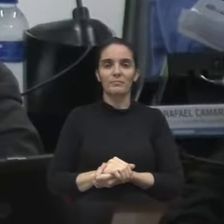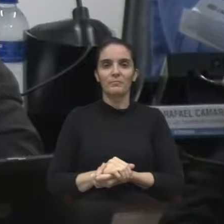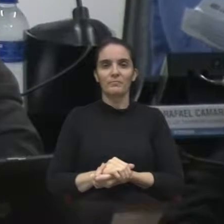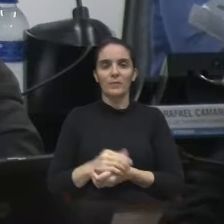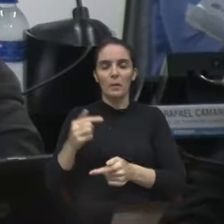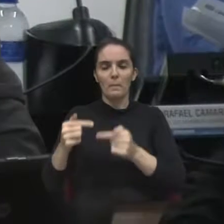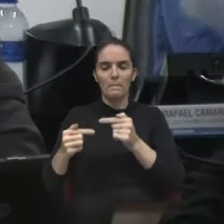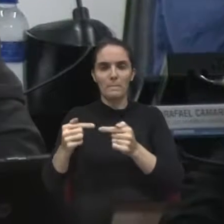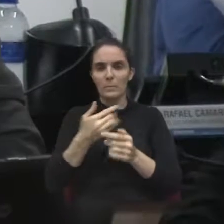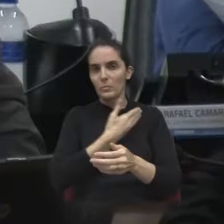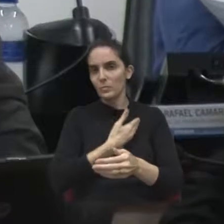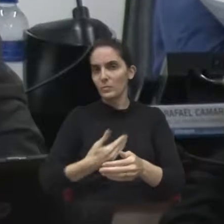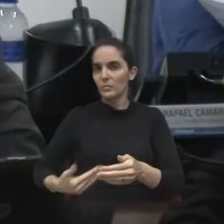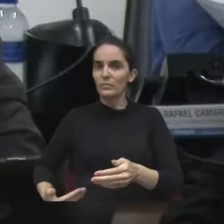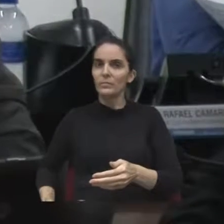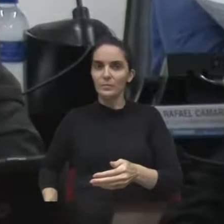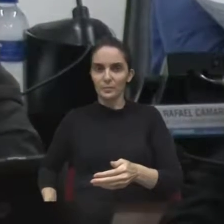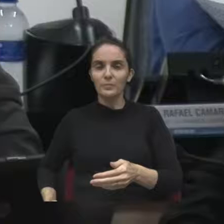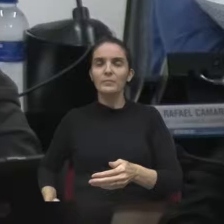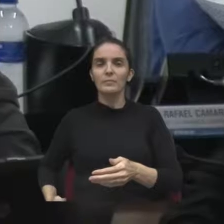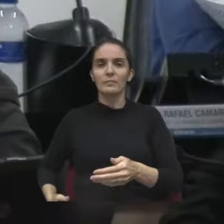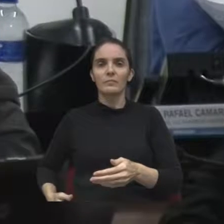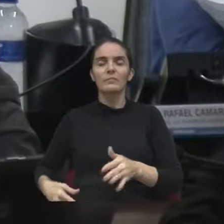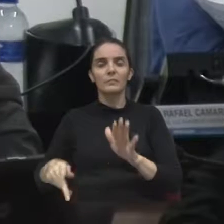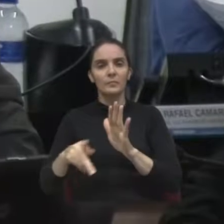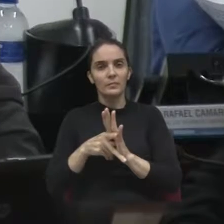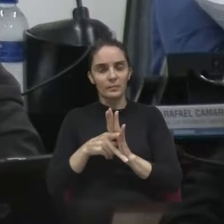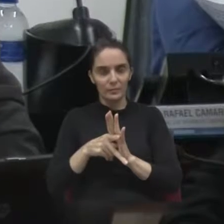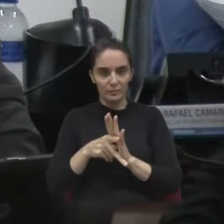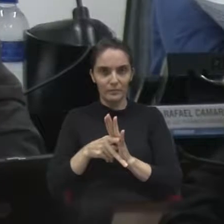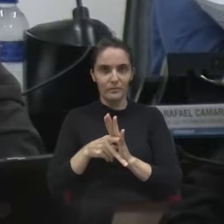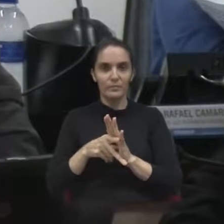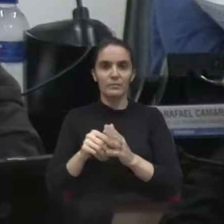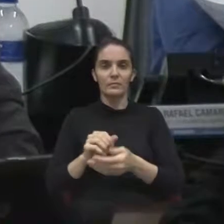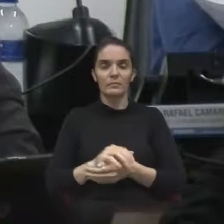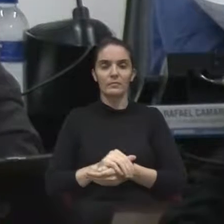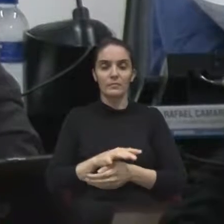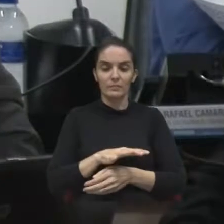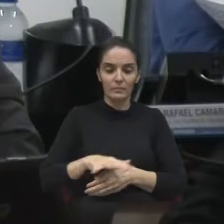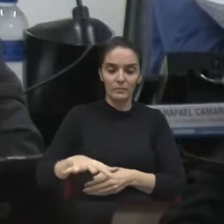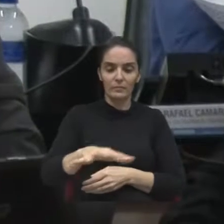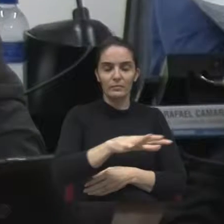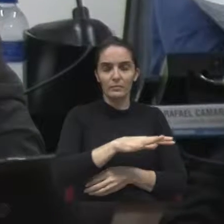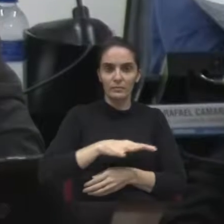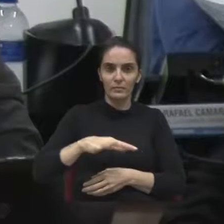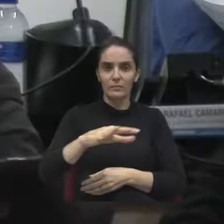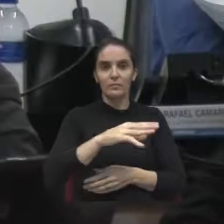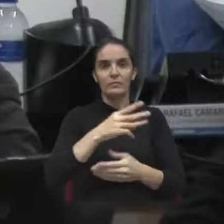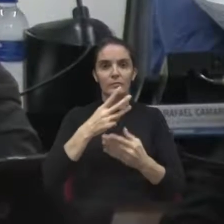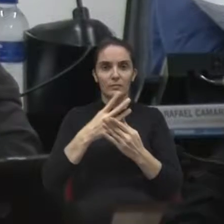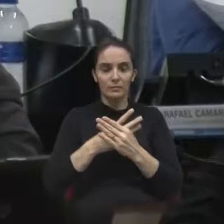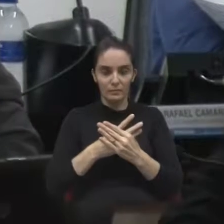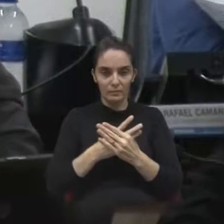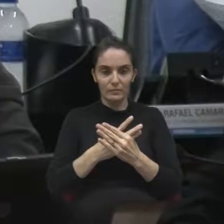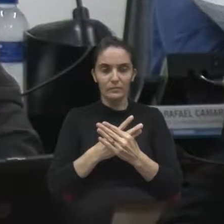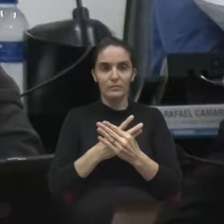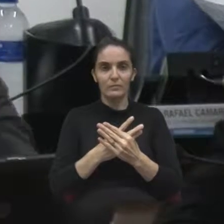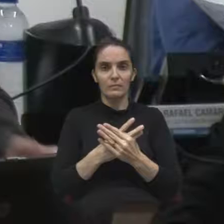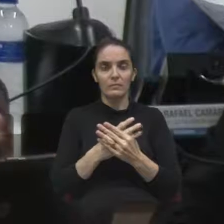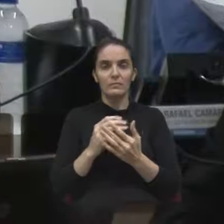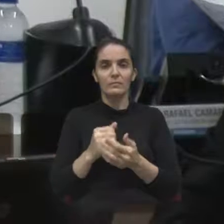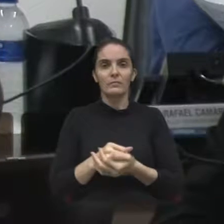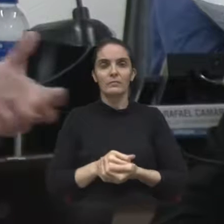públicas para o nosso município e no âmbito da Câmara Municipal, de maneira que